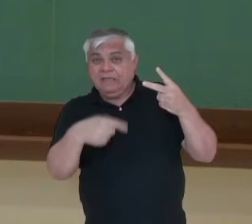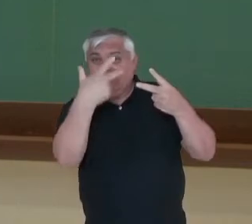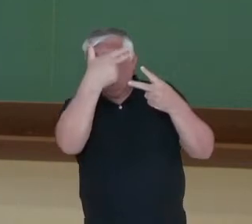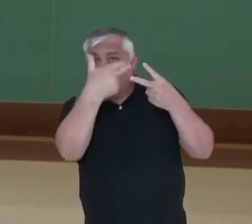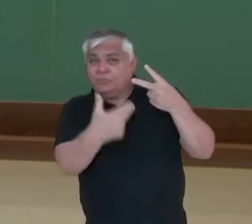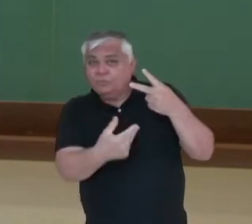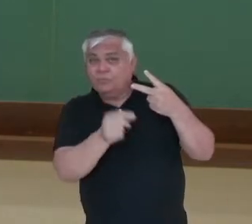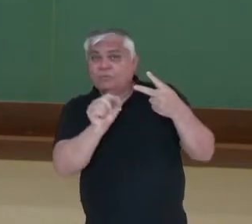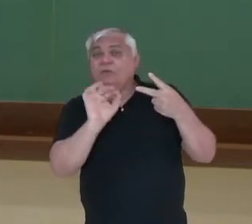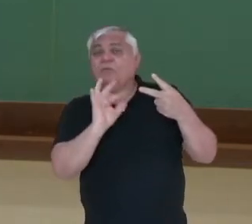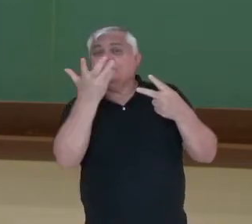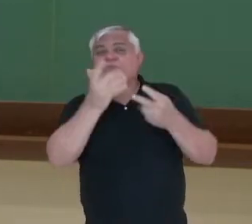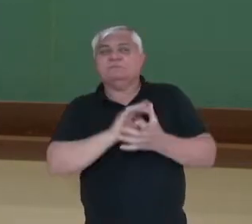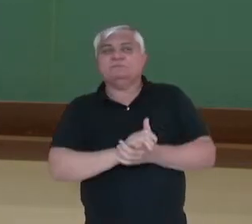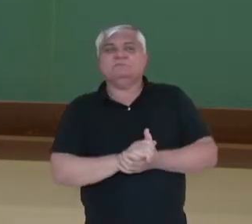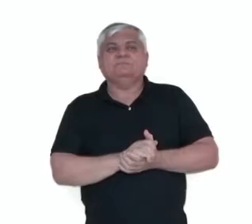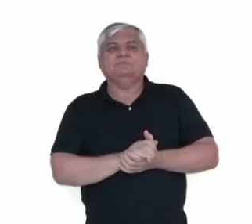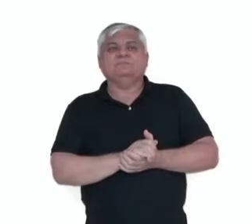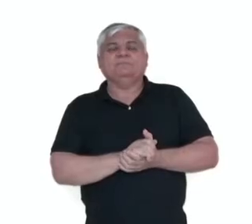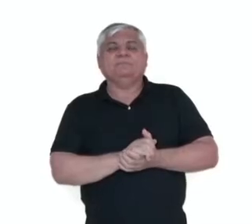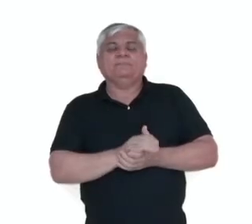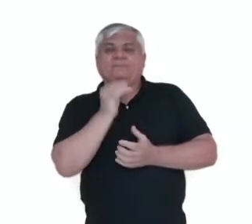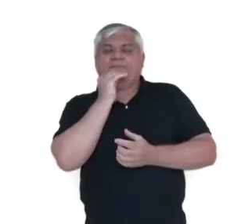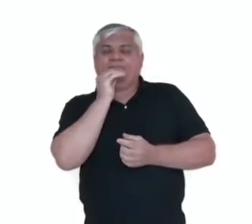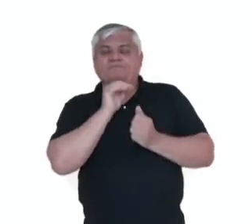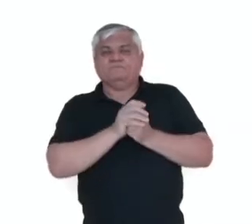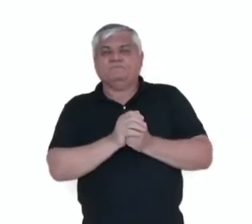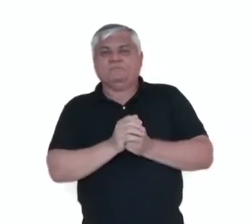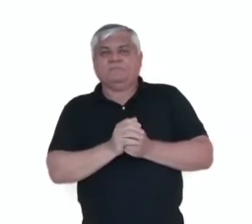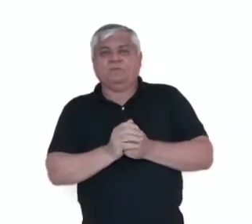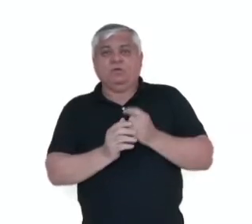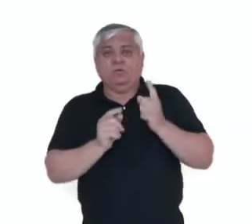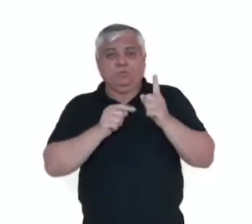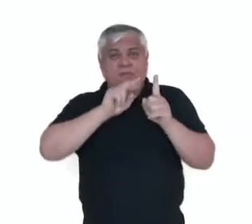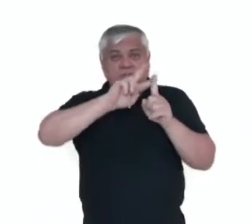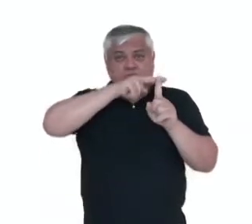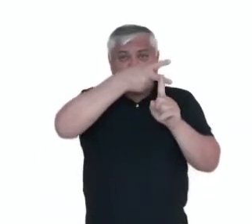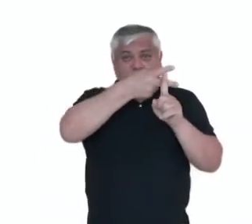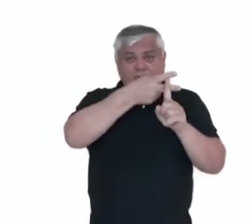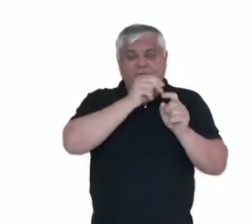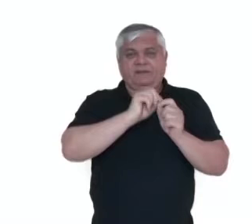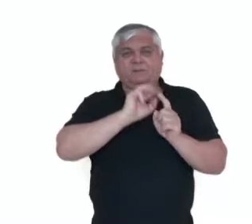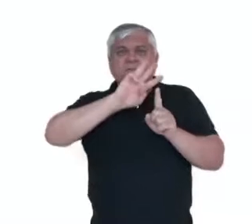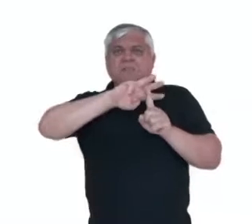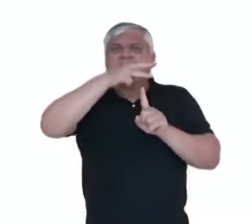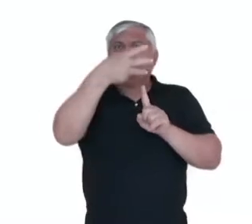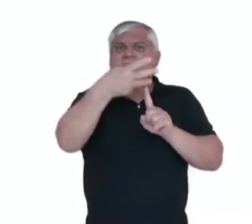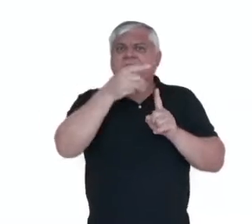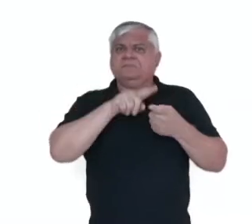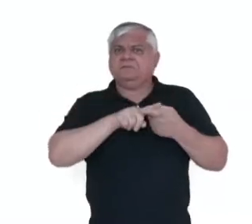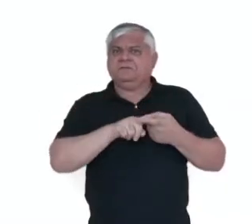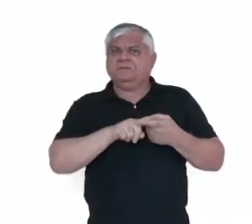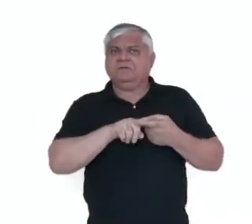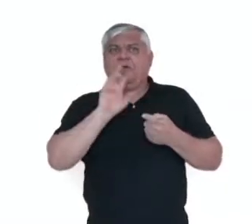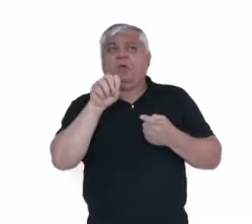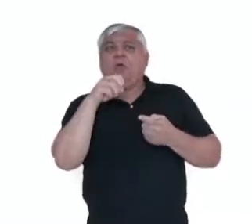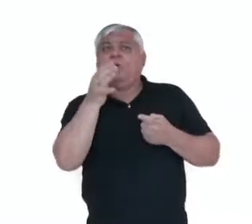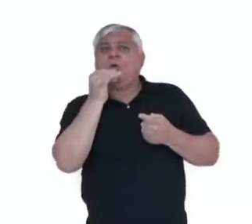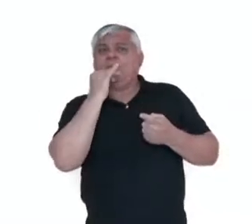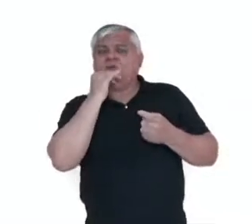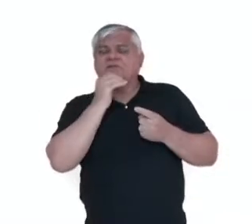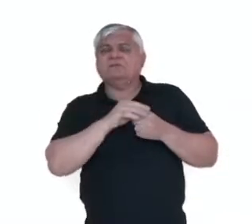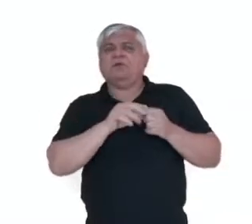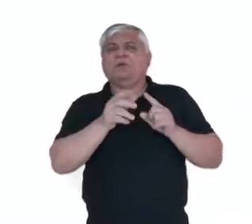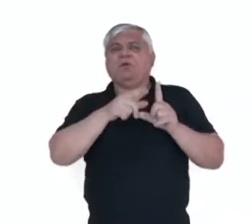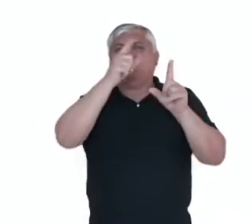que acontece? Olha lá, quando uma dessas grandezas dobra, triplica ou é